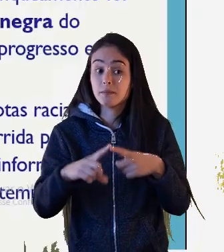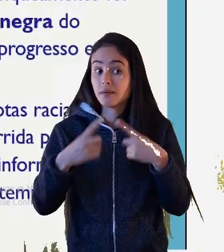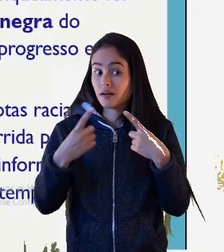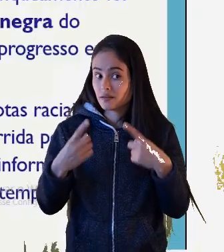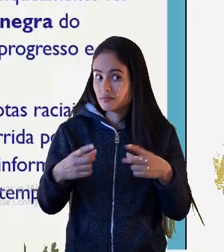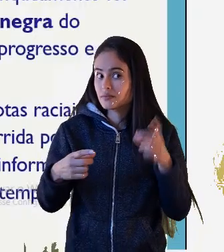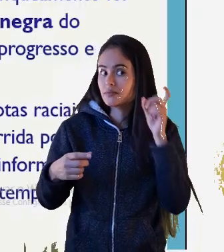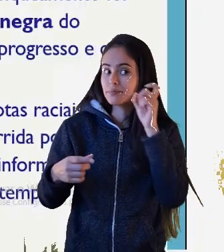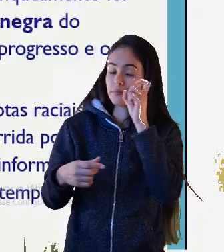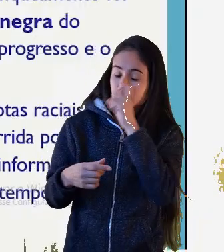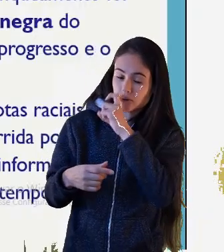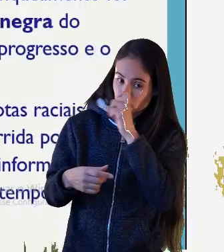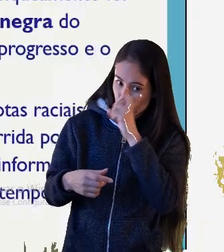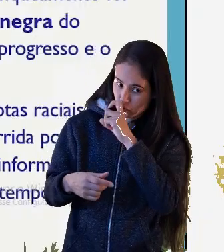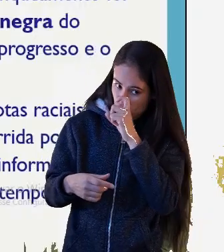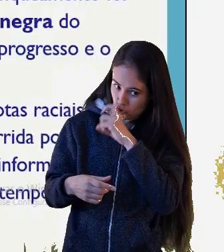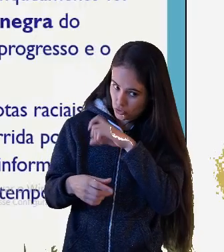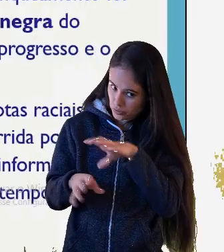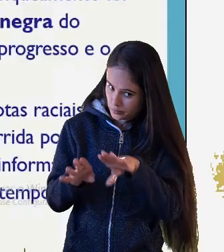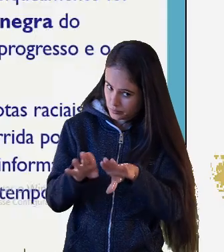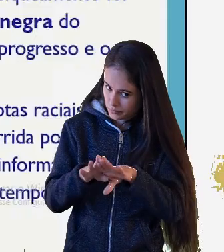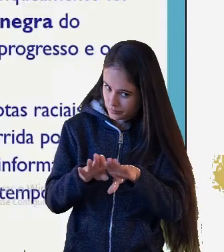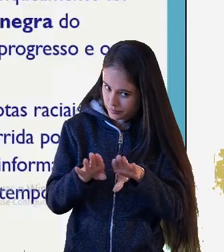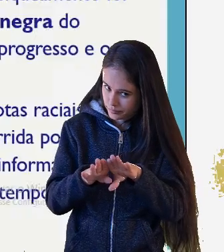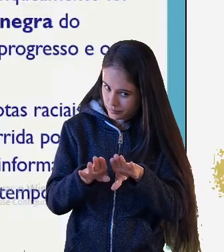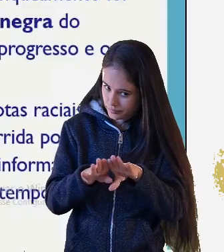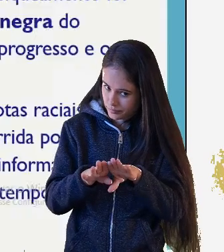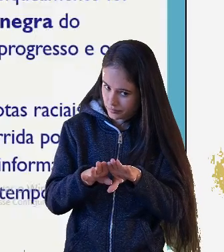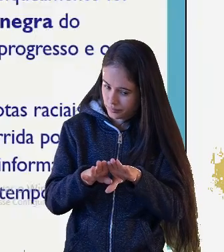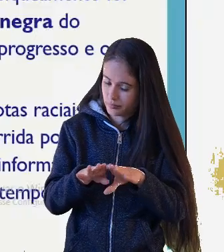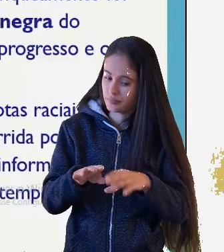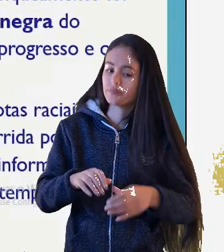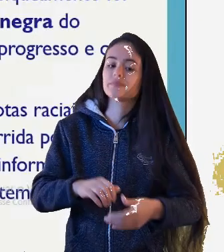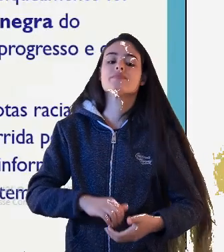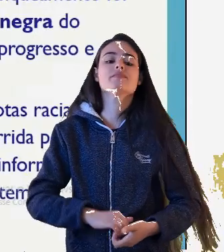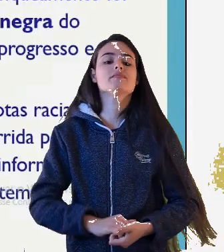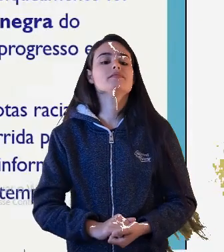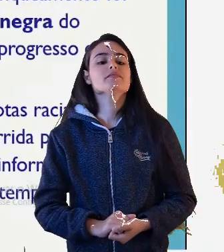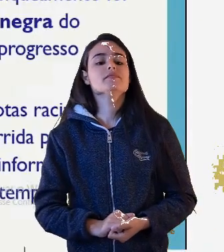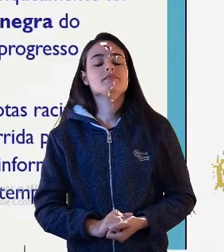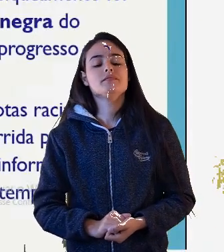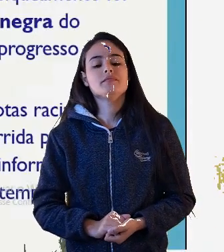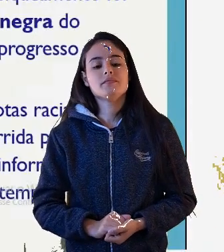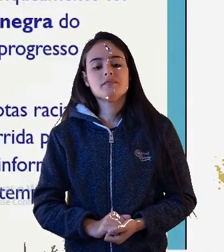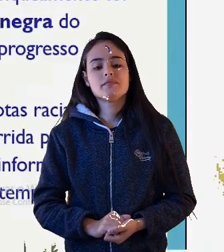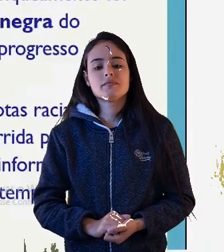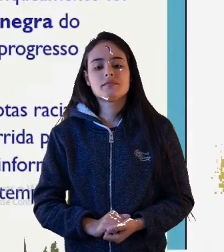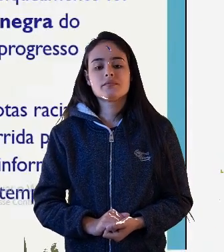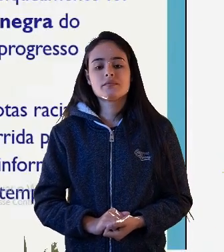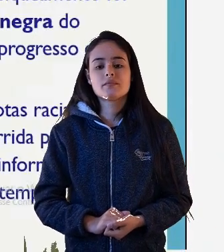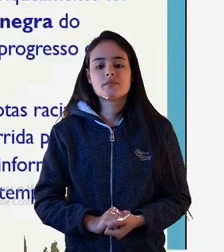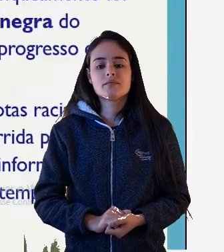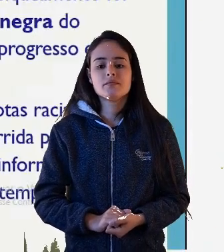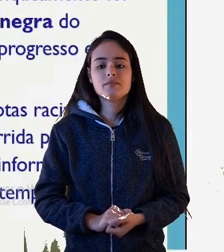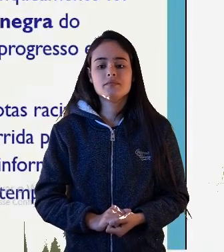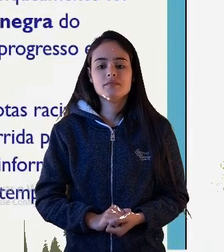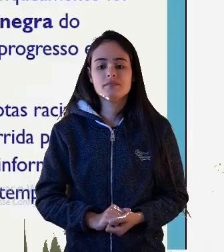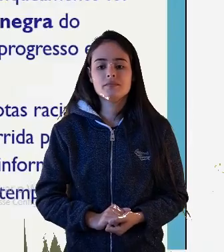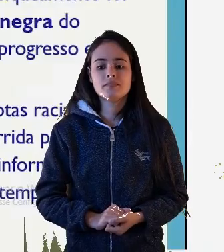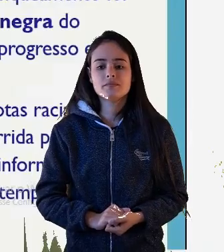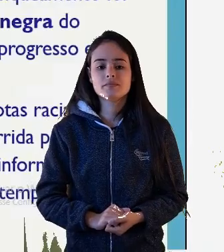sabe, né, nada ou quase nada, né? Eu tento perguntar à minha avó, né, quem é a tal da minha sei lá